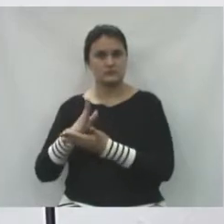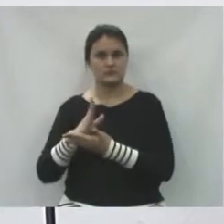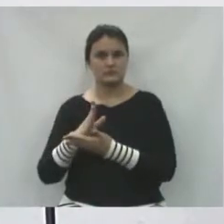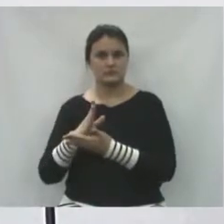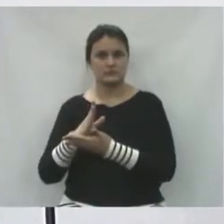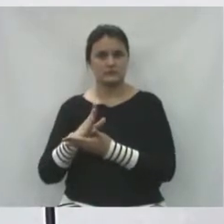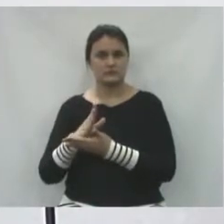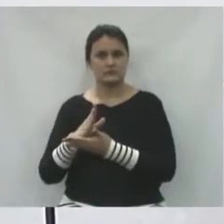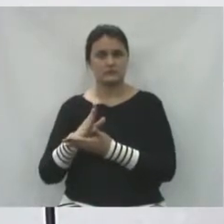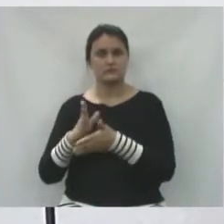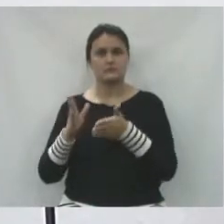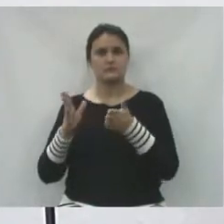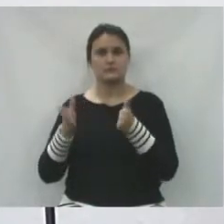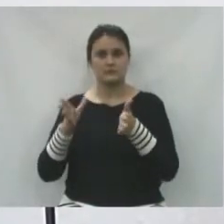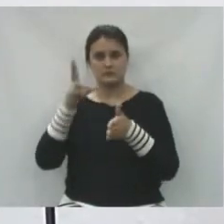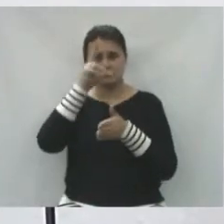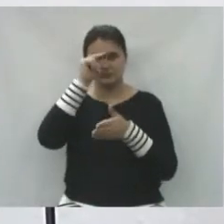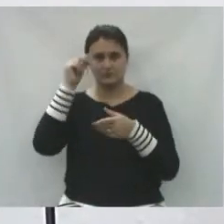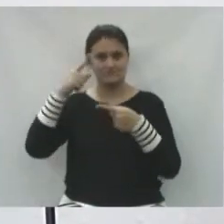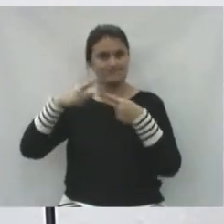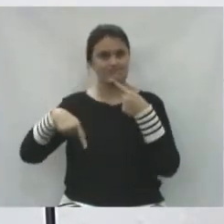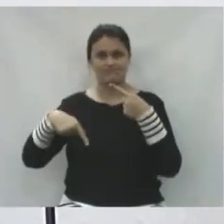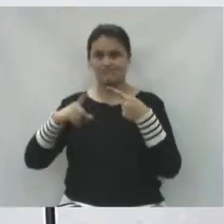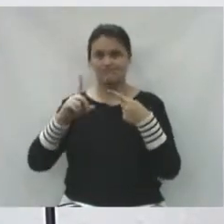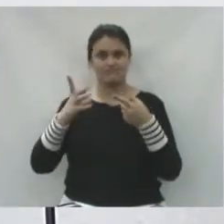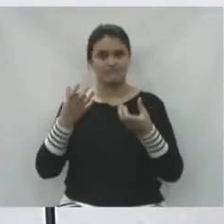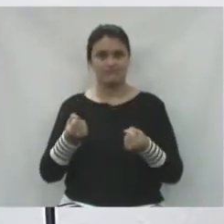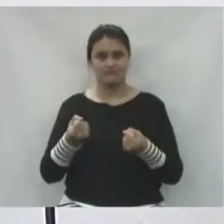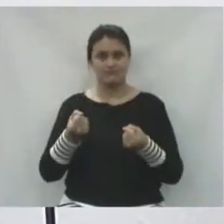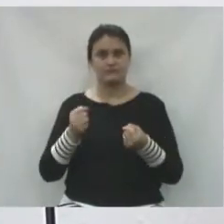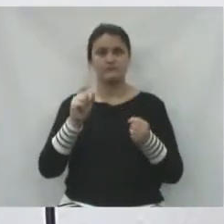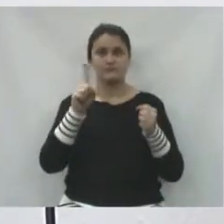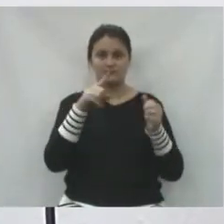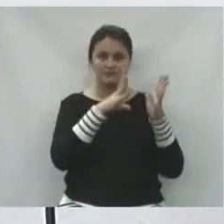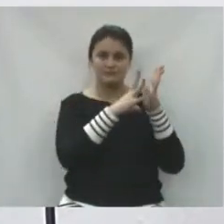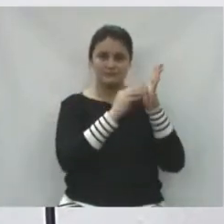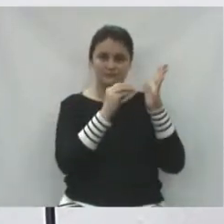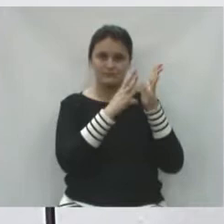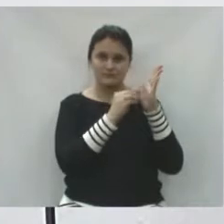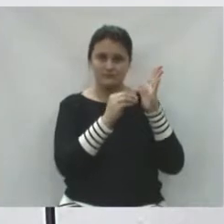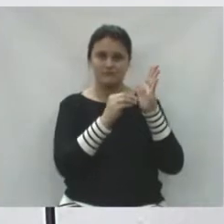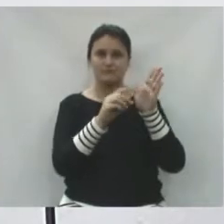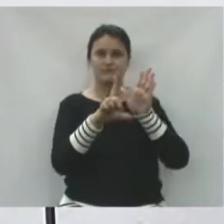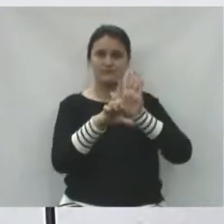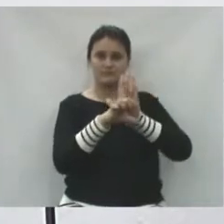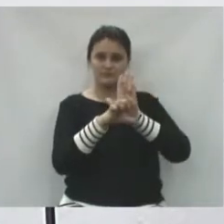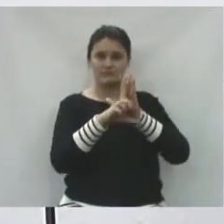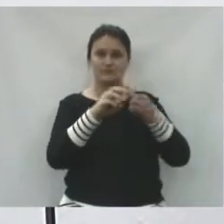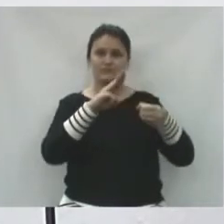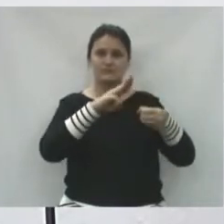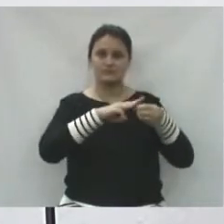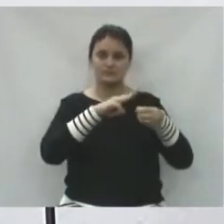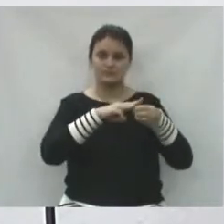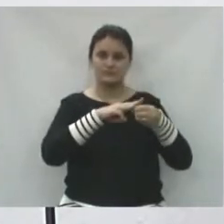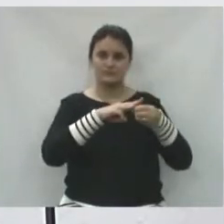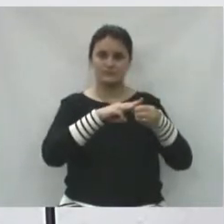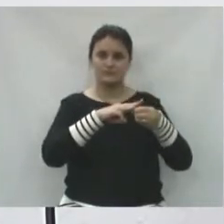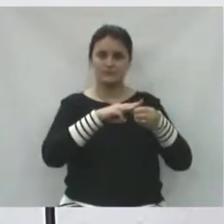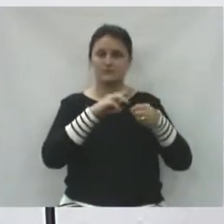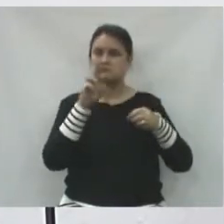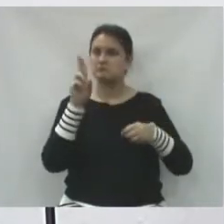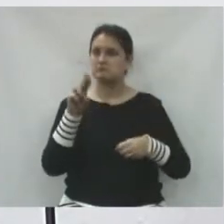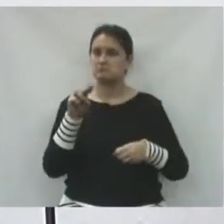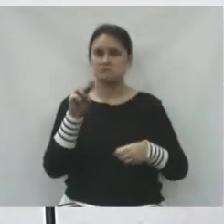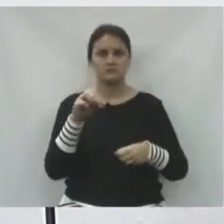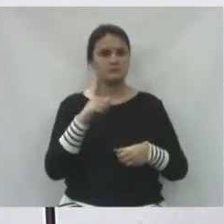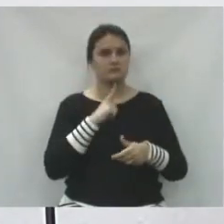Leis e ora vetada pelo Executivo, é cópia fiel de artigo da Lei Orgânica Municipal e